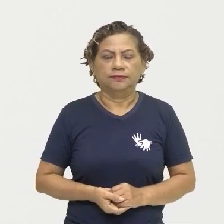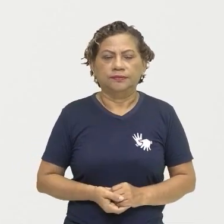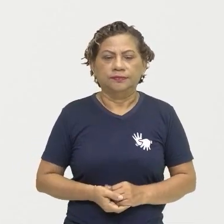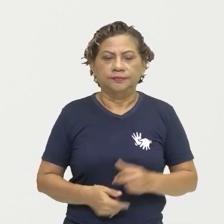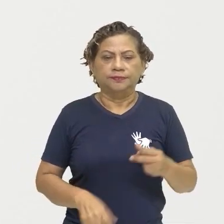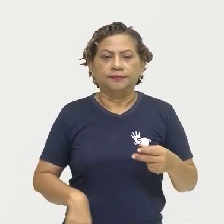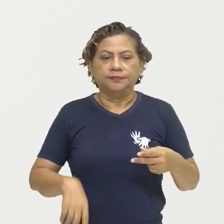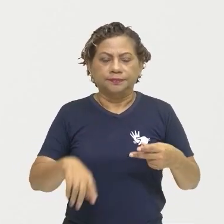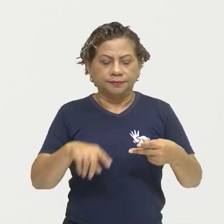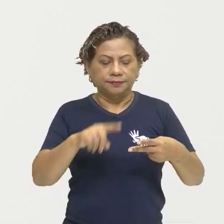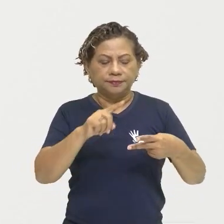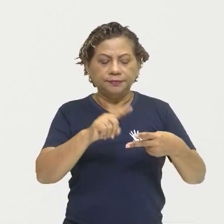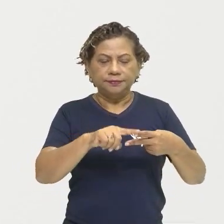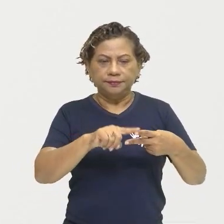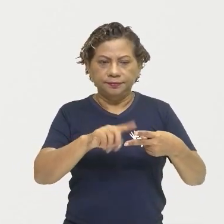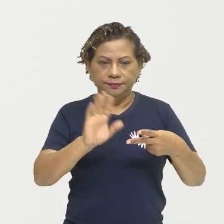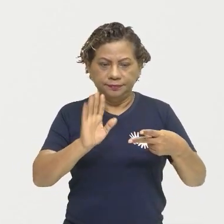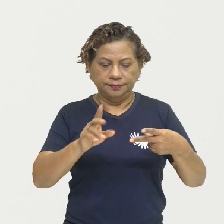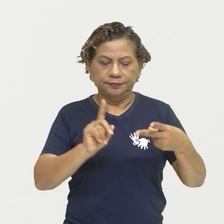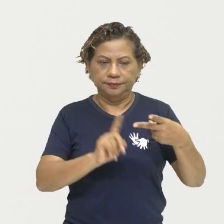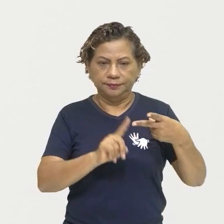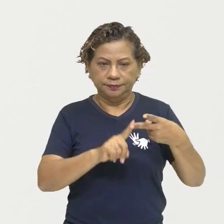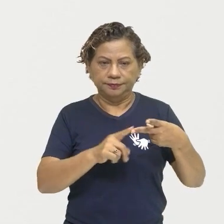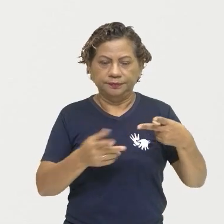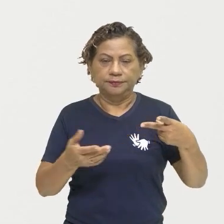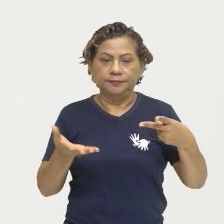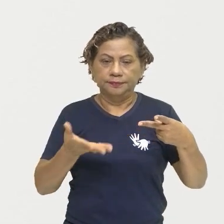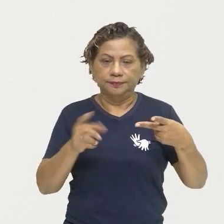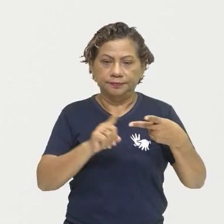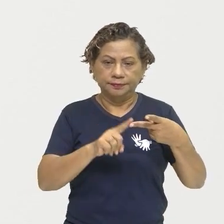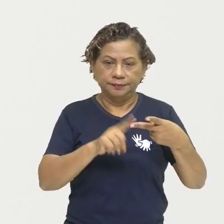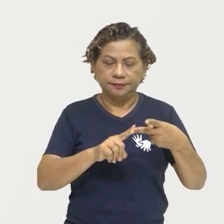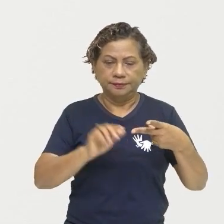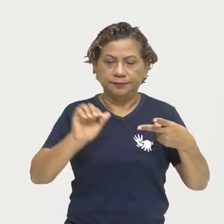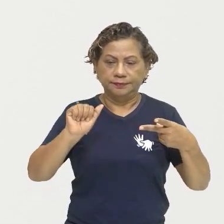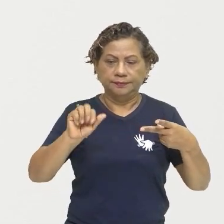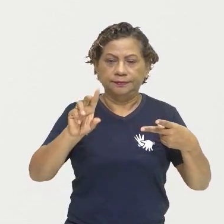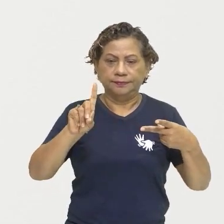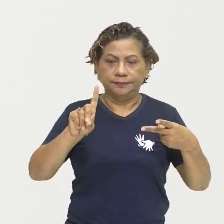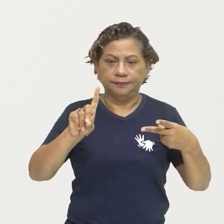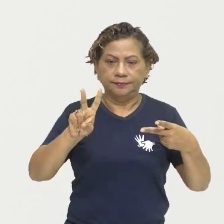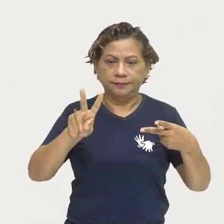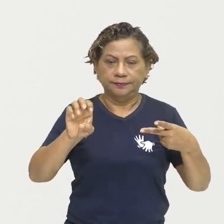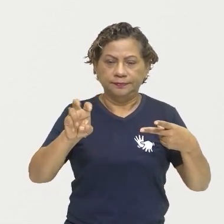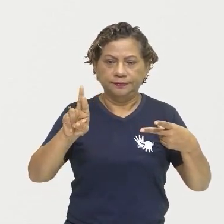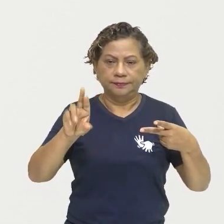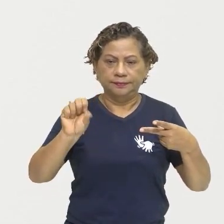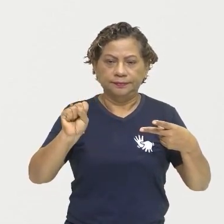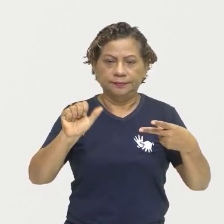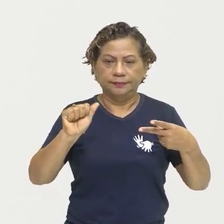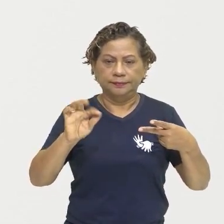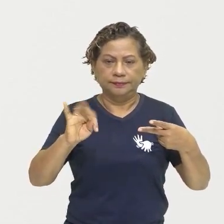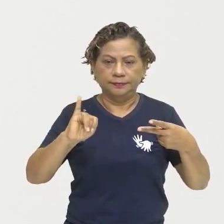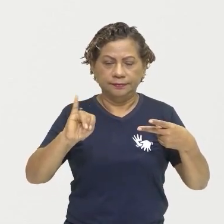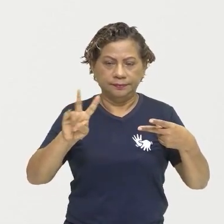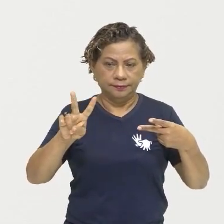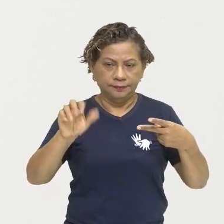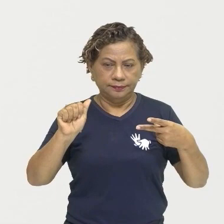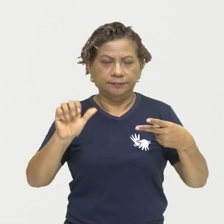adversativas, coordenadas sindéticas adversativas, vão expressar, vão indicar uma ideia de